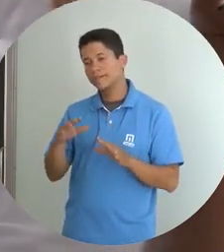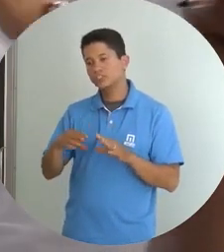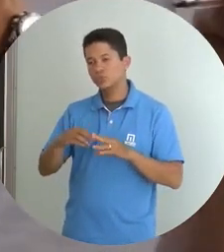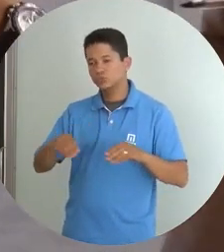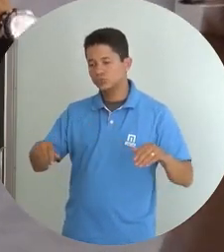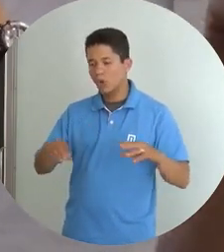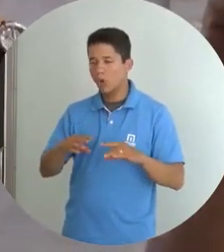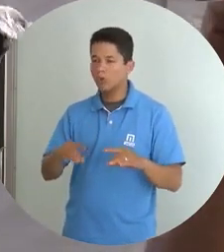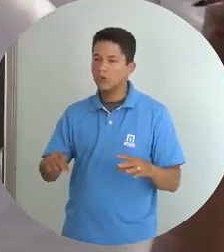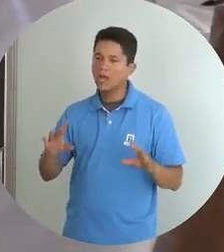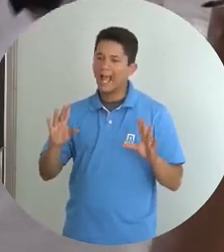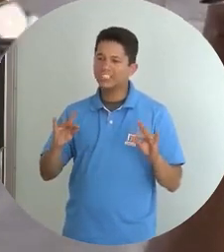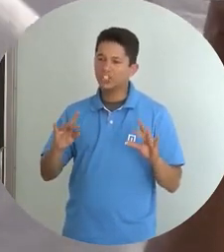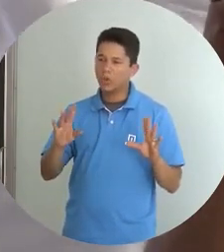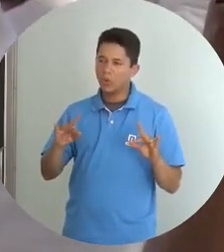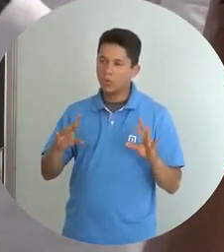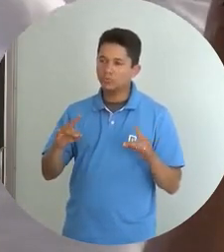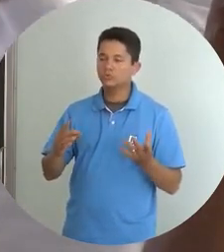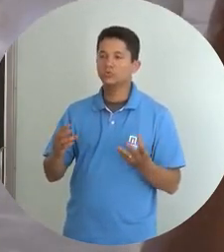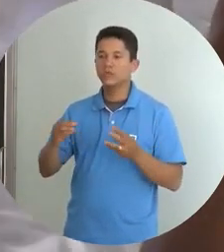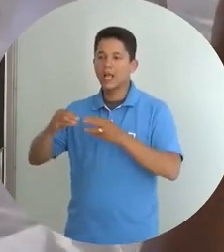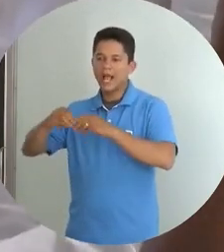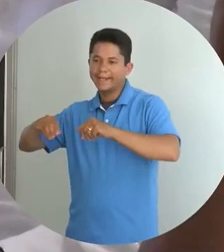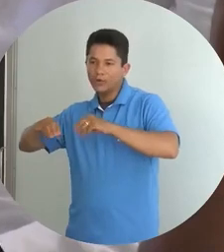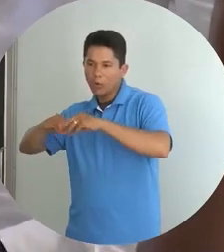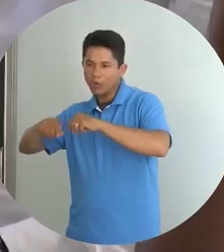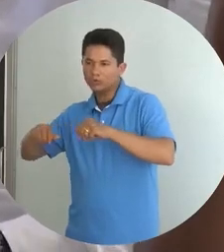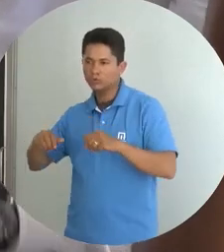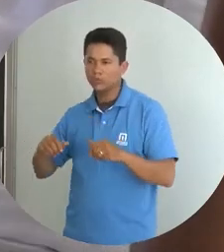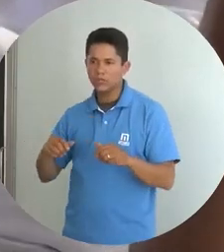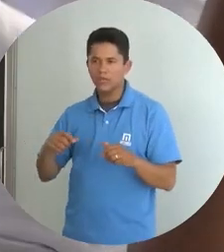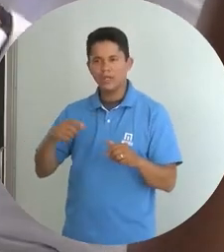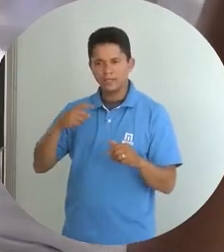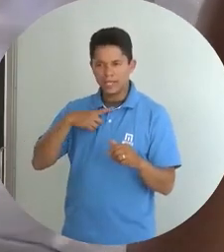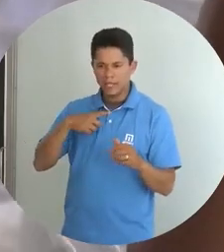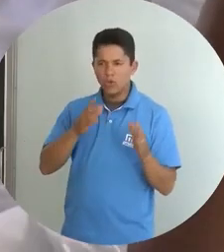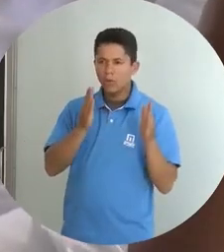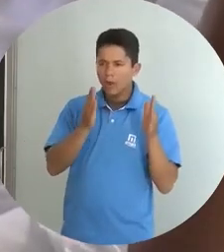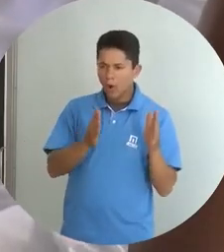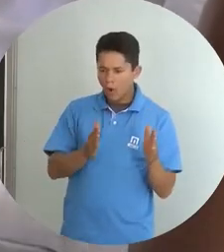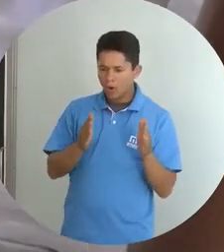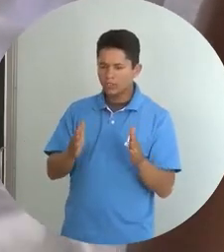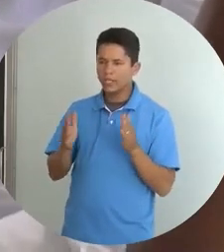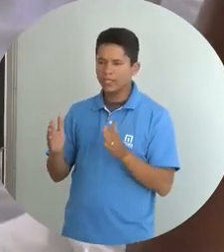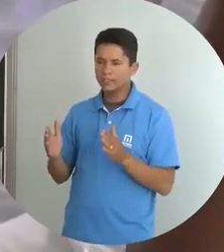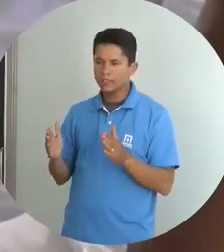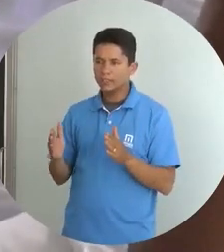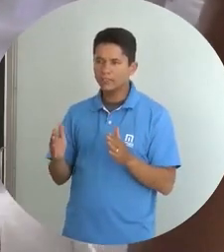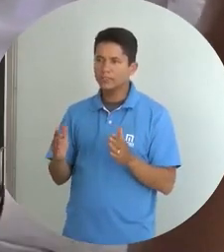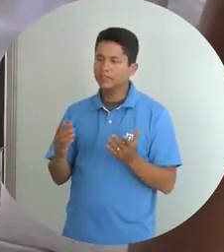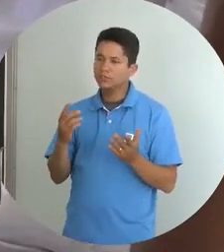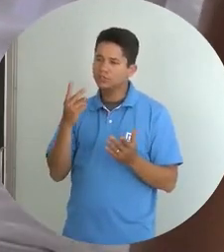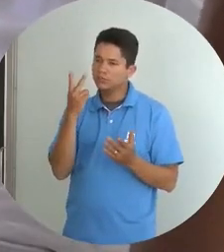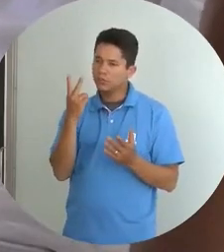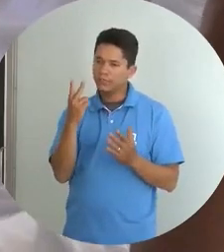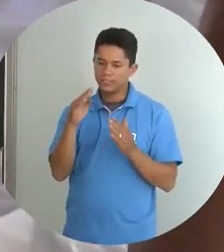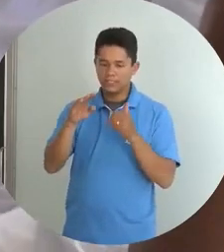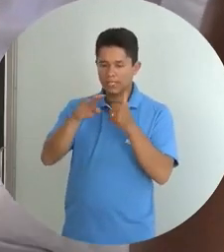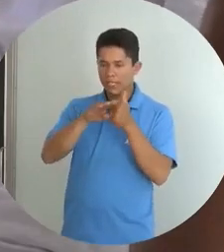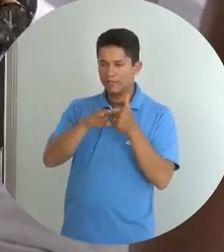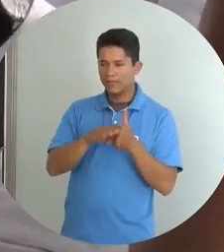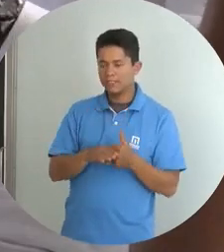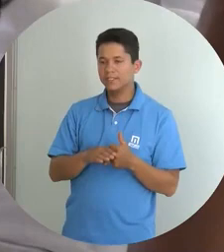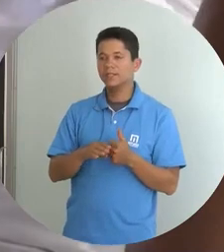argiloso, arenoso, mas você tem uma ordem de grandeza para esses 2 tipos principais,